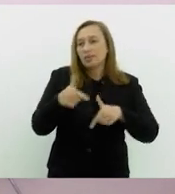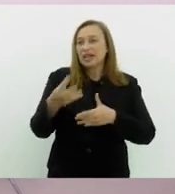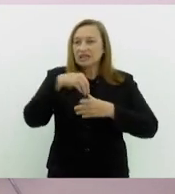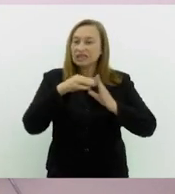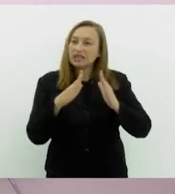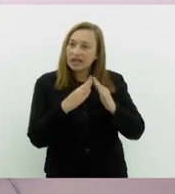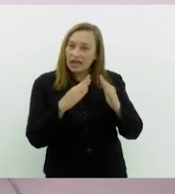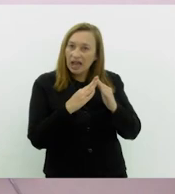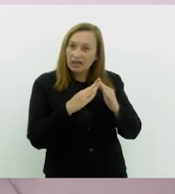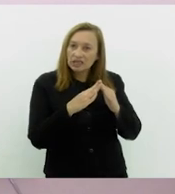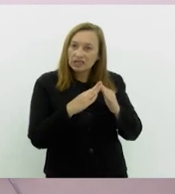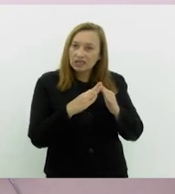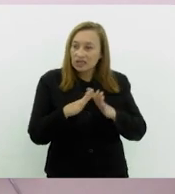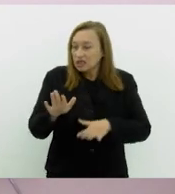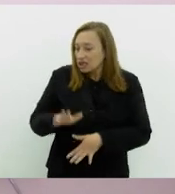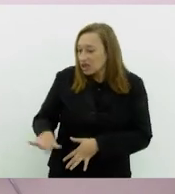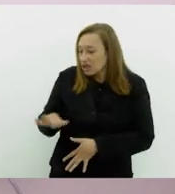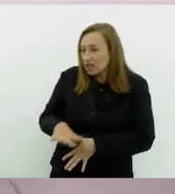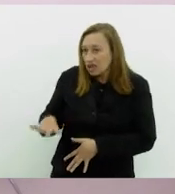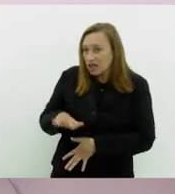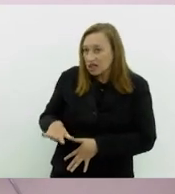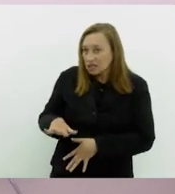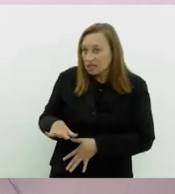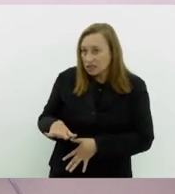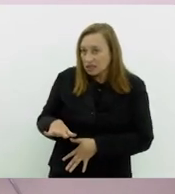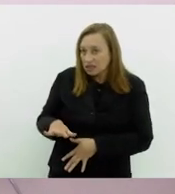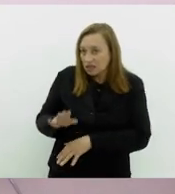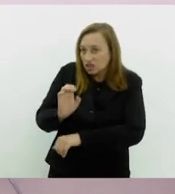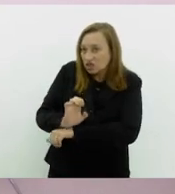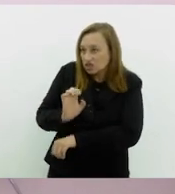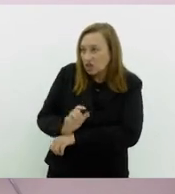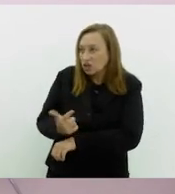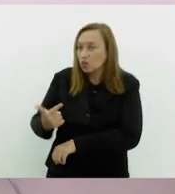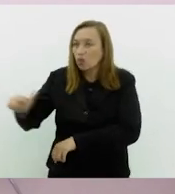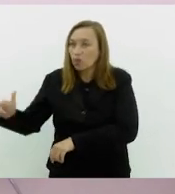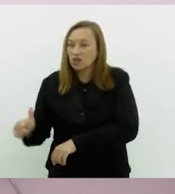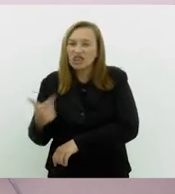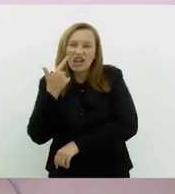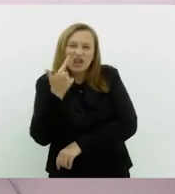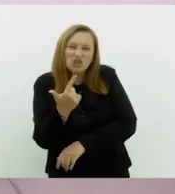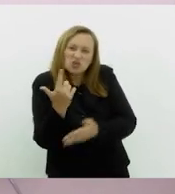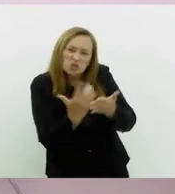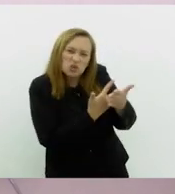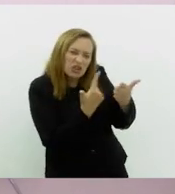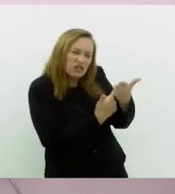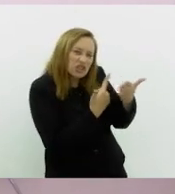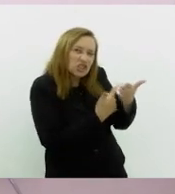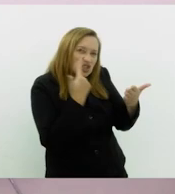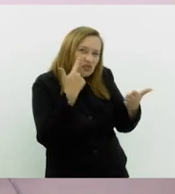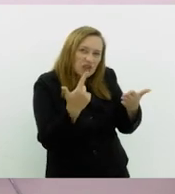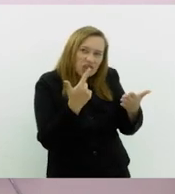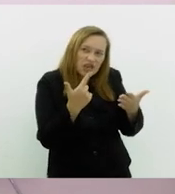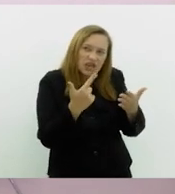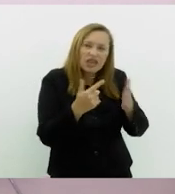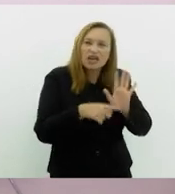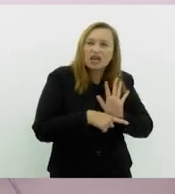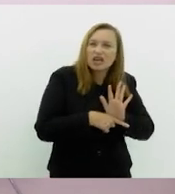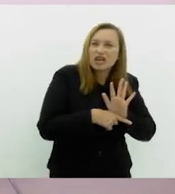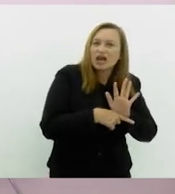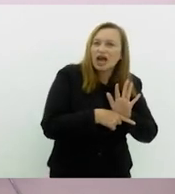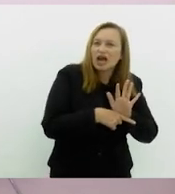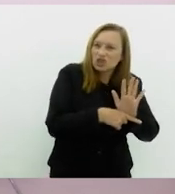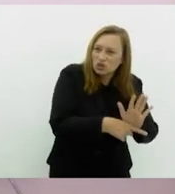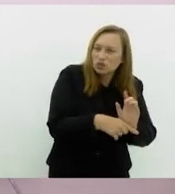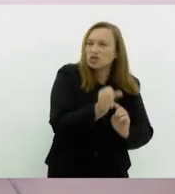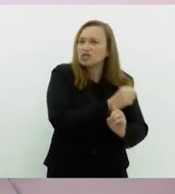elas vieram ainda crianças de outros estados, né? Aquela coisa clássica dos livros, que a gente, quem faz aqui serviço social, psicologia, né?